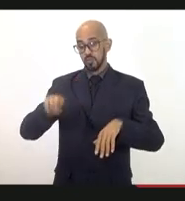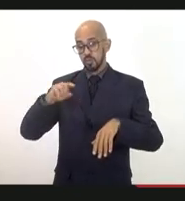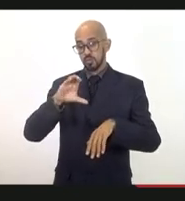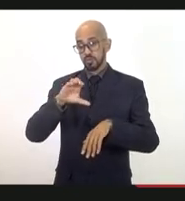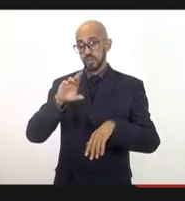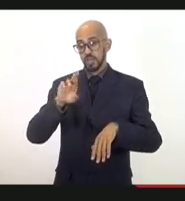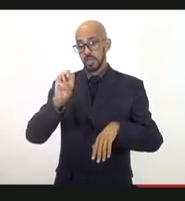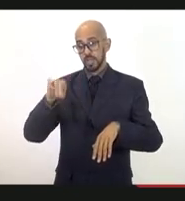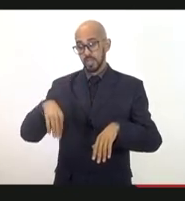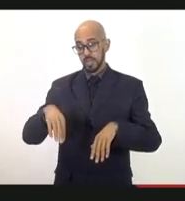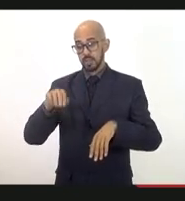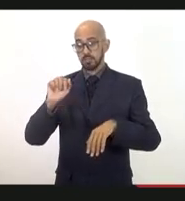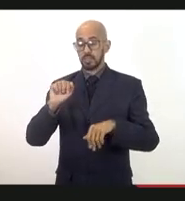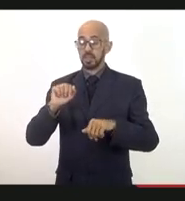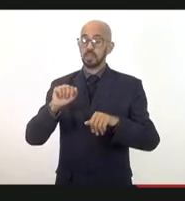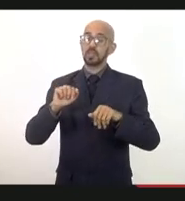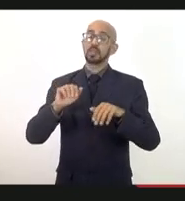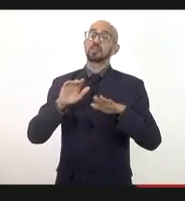com o senhor, inclusive.